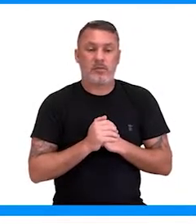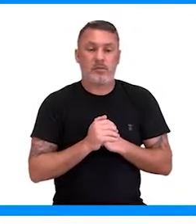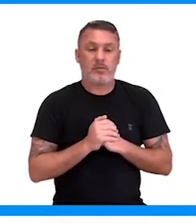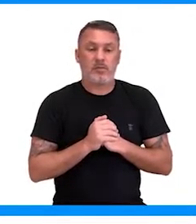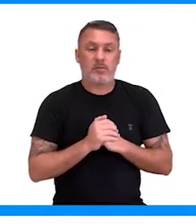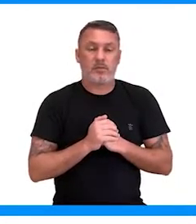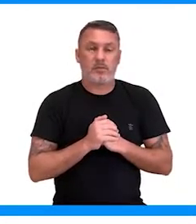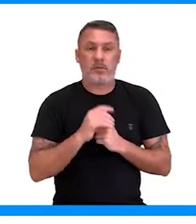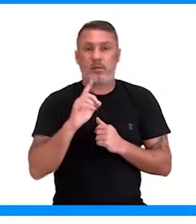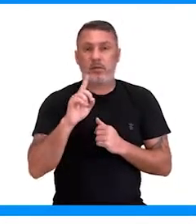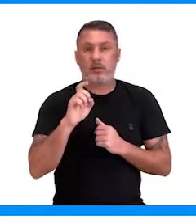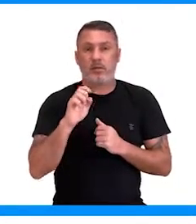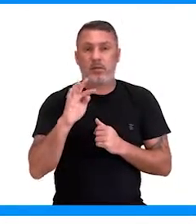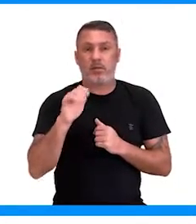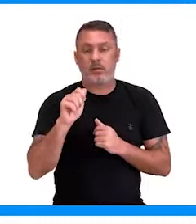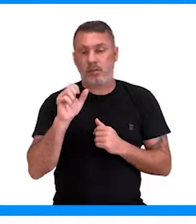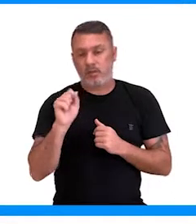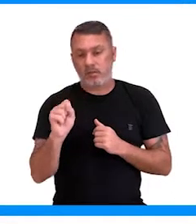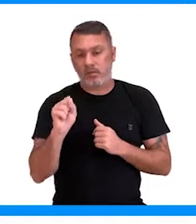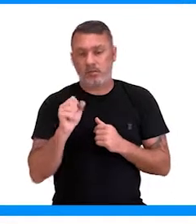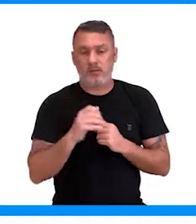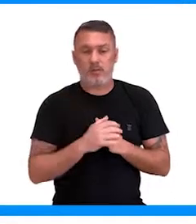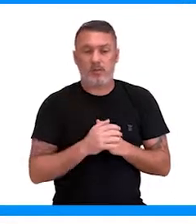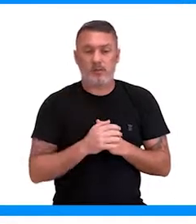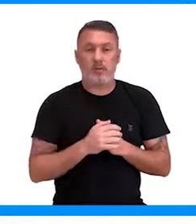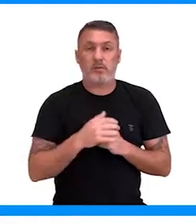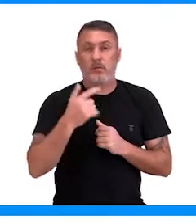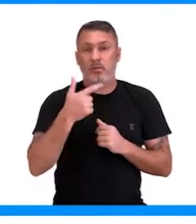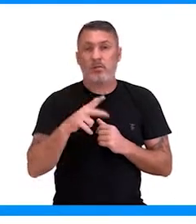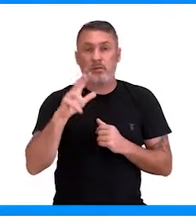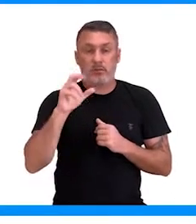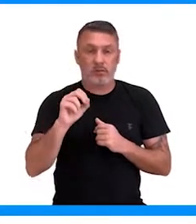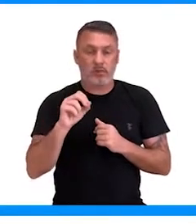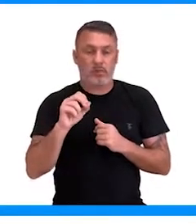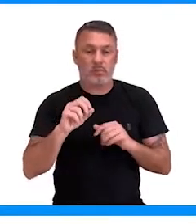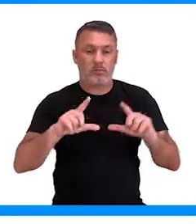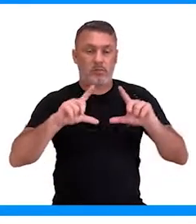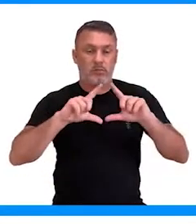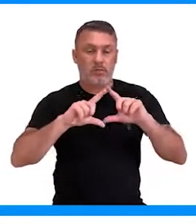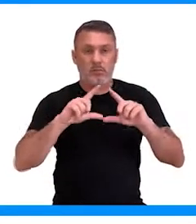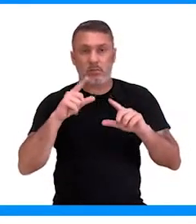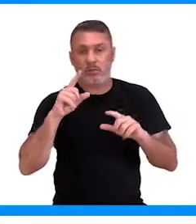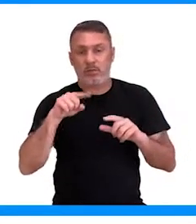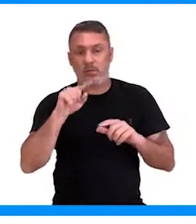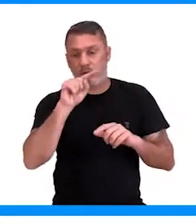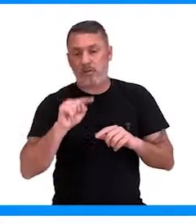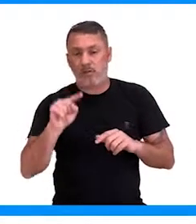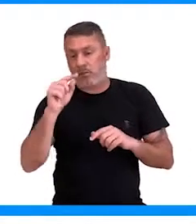ΔS é o que eu quero descobrir. A velocidade 250 raiz de 2.